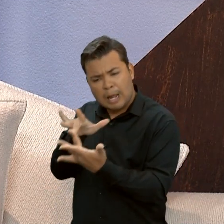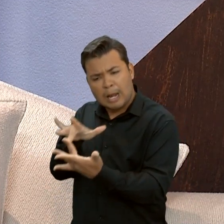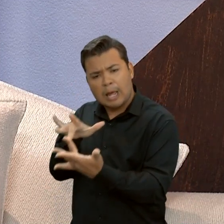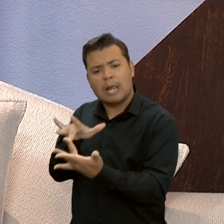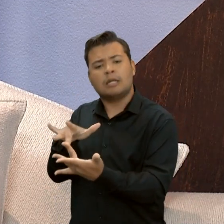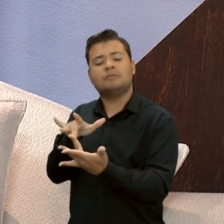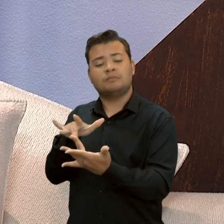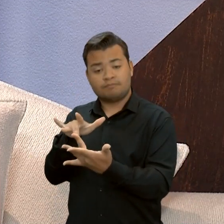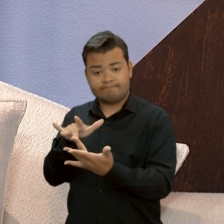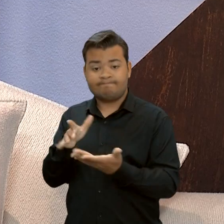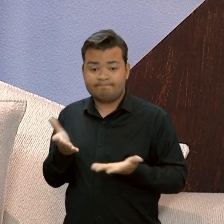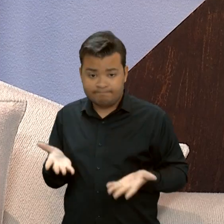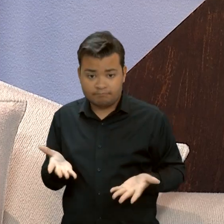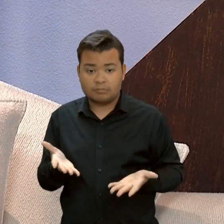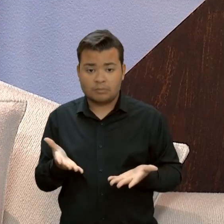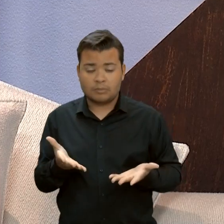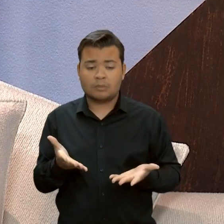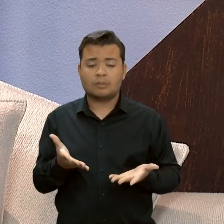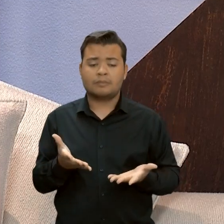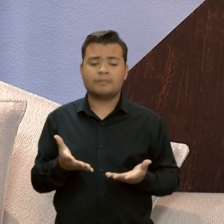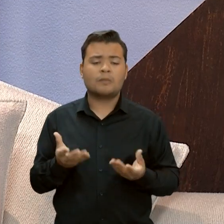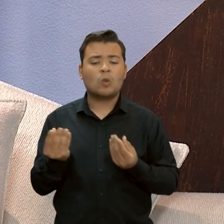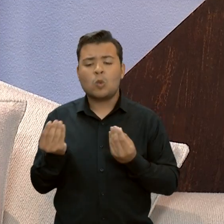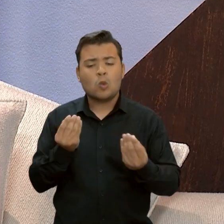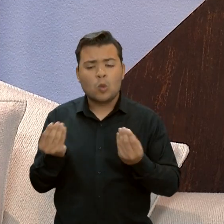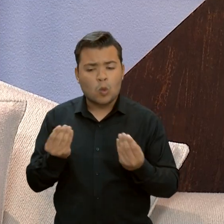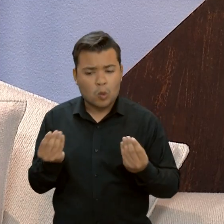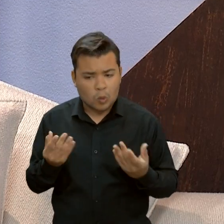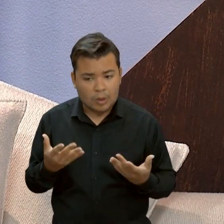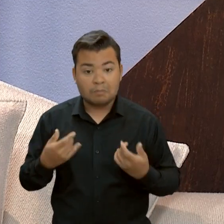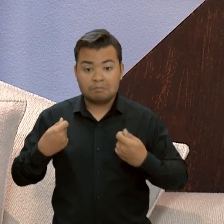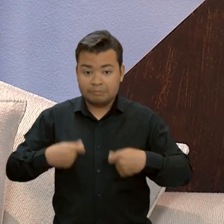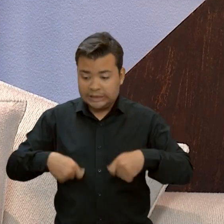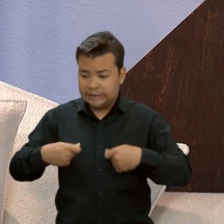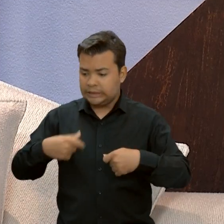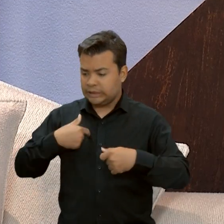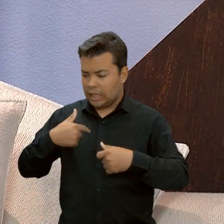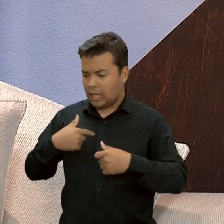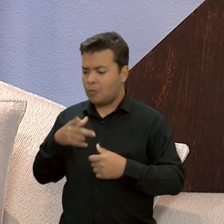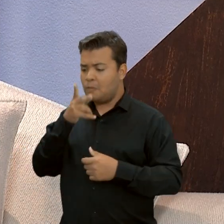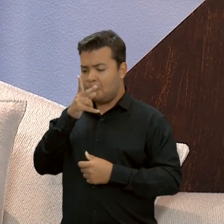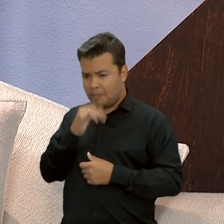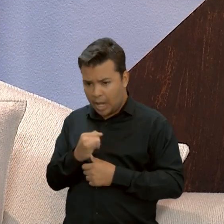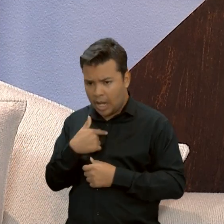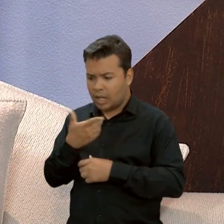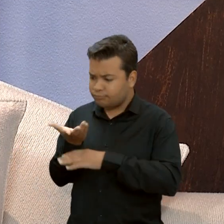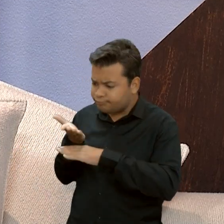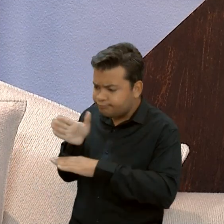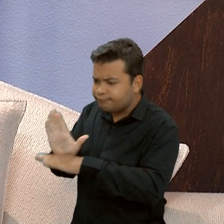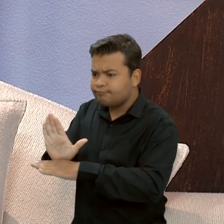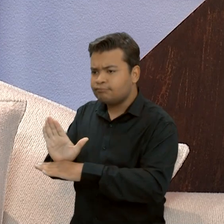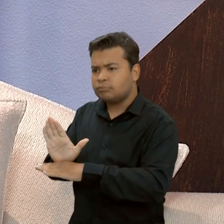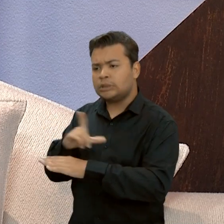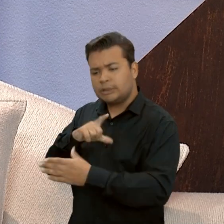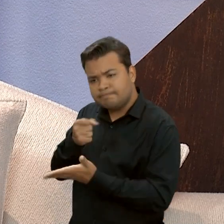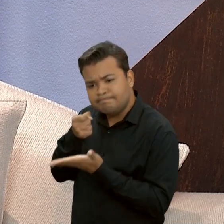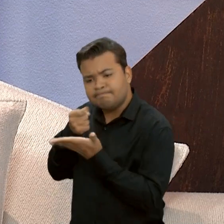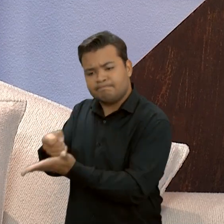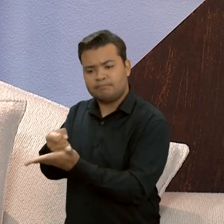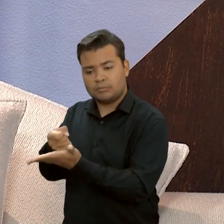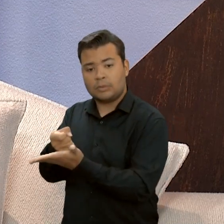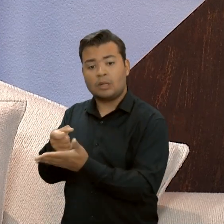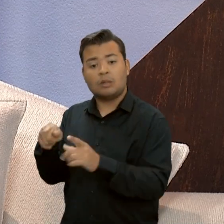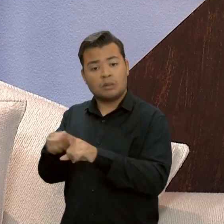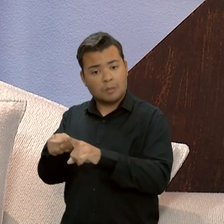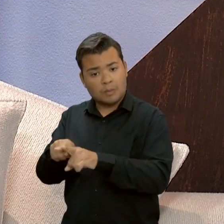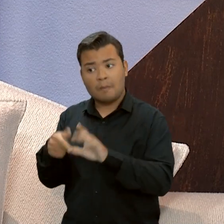intencionalidade marcada no sentido de contribuir, de confirmar essa humanidade que